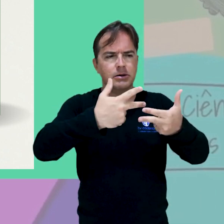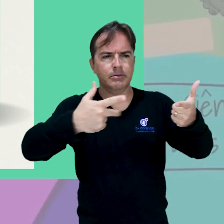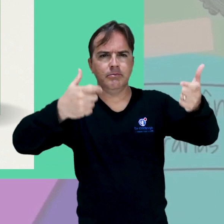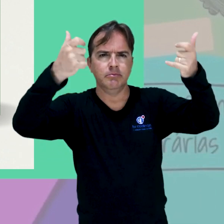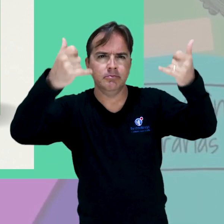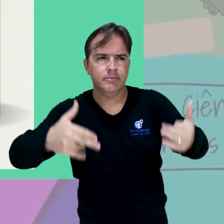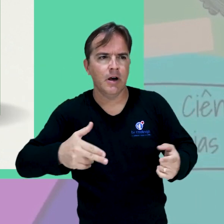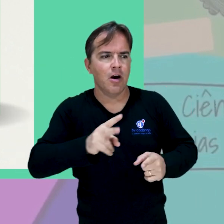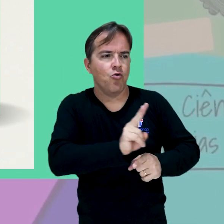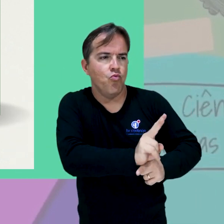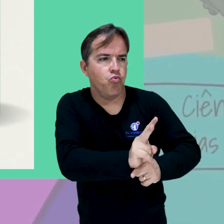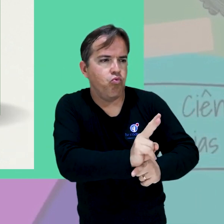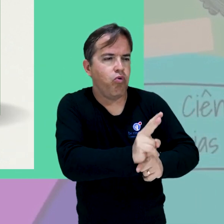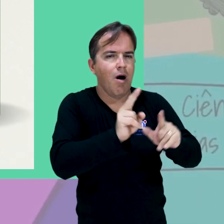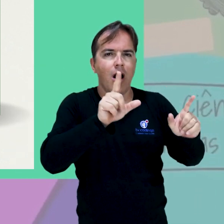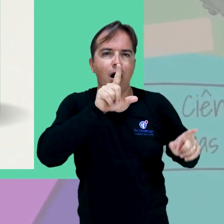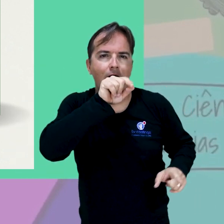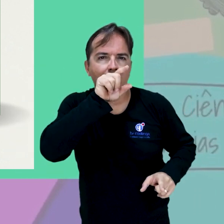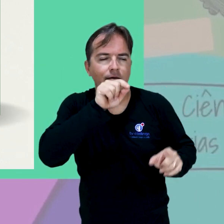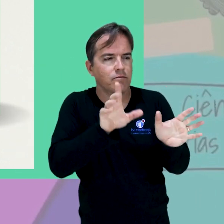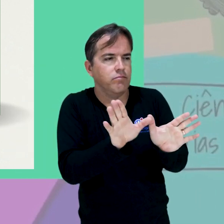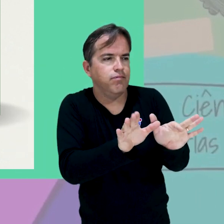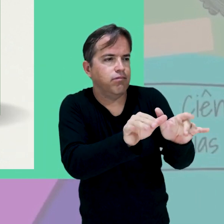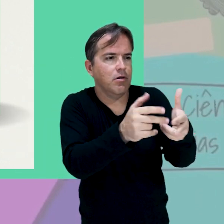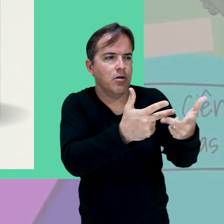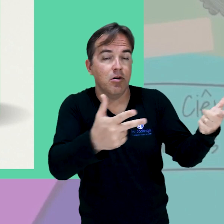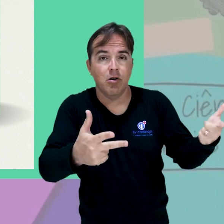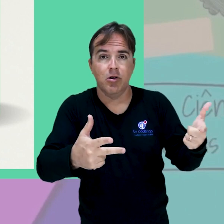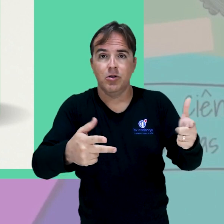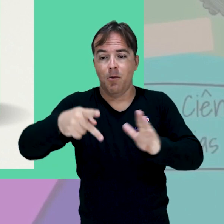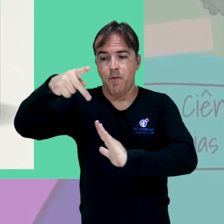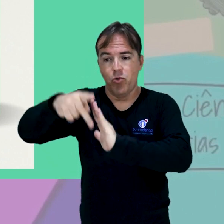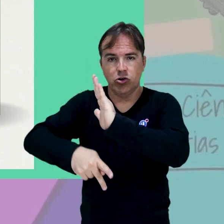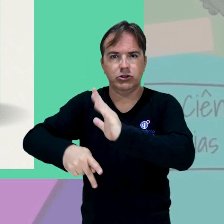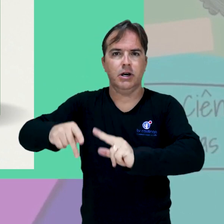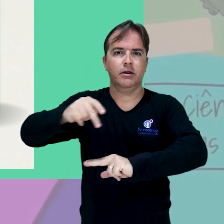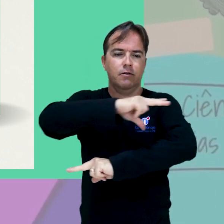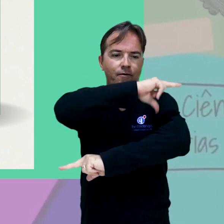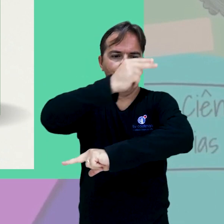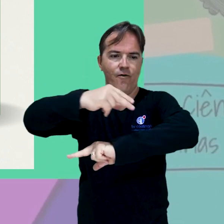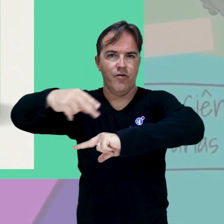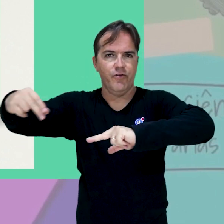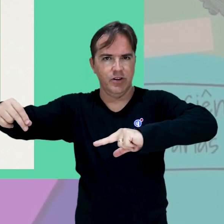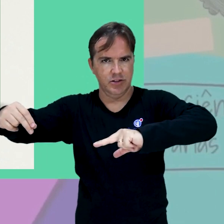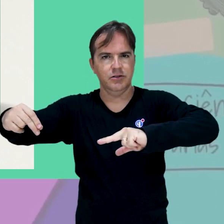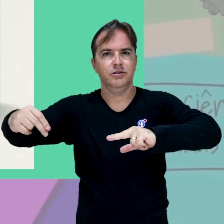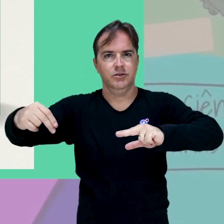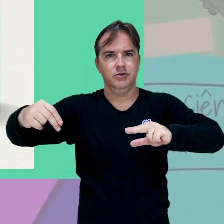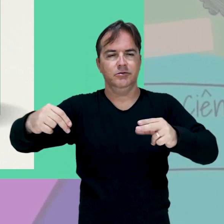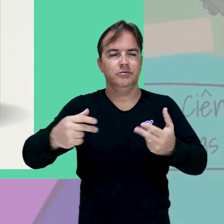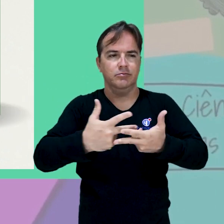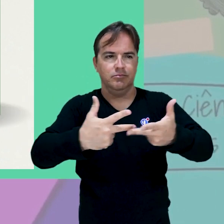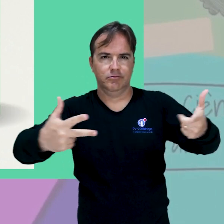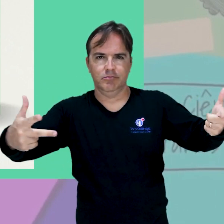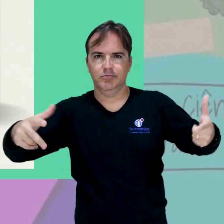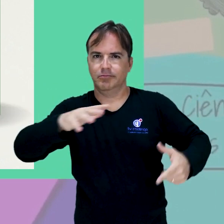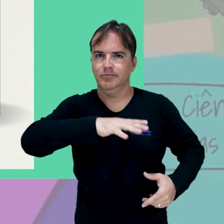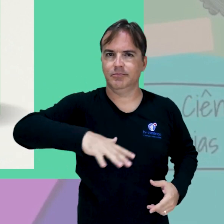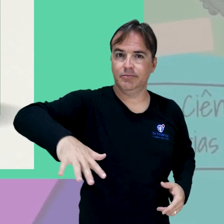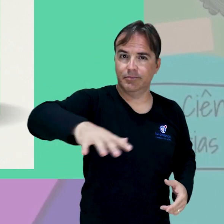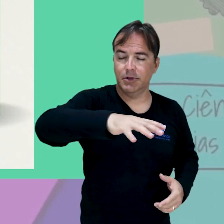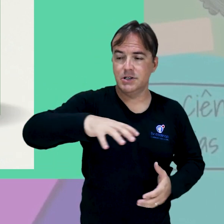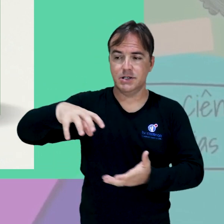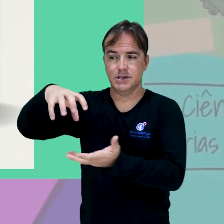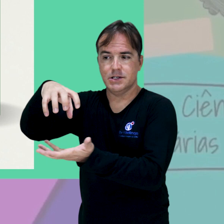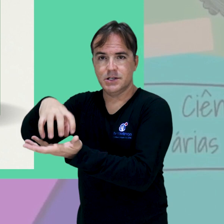realizado dentro do projeto de integração do Rio São Francisco, com a participação de pesquisadores do Centro de